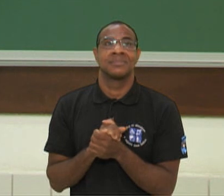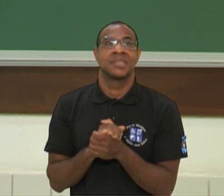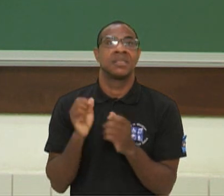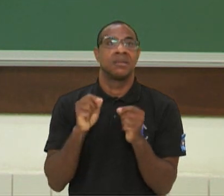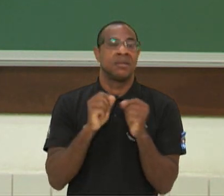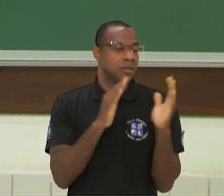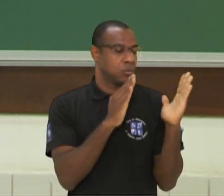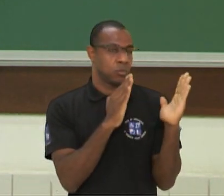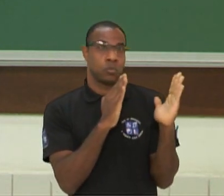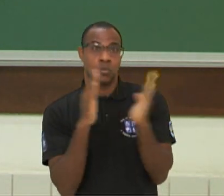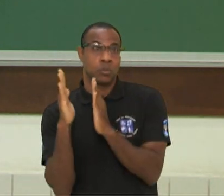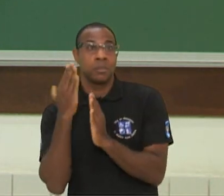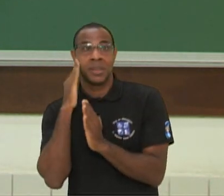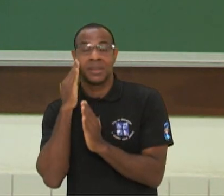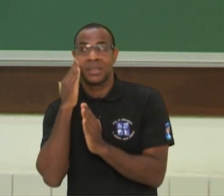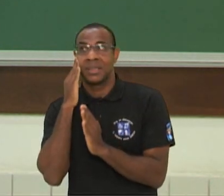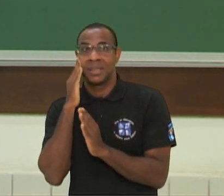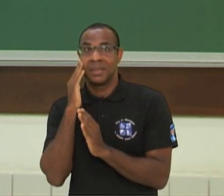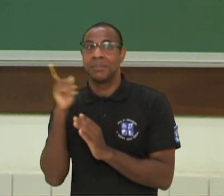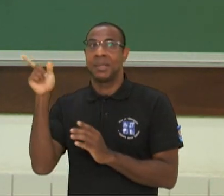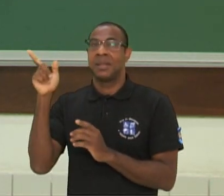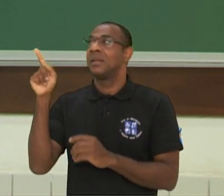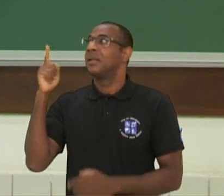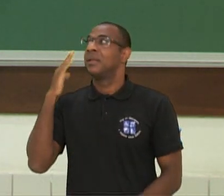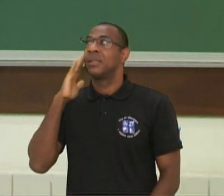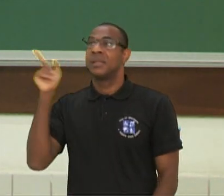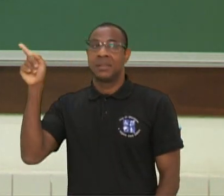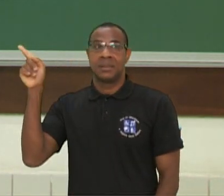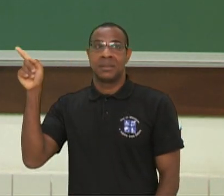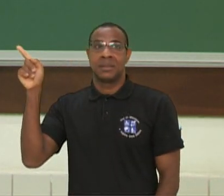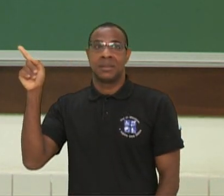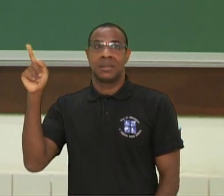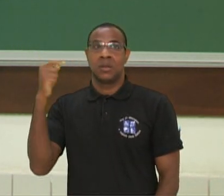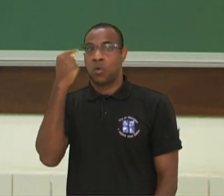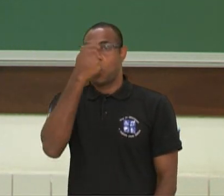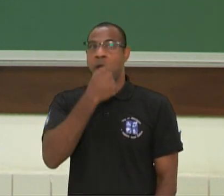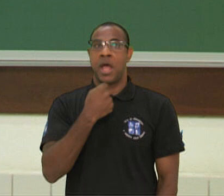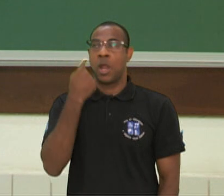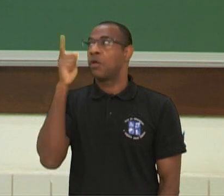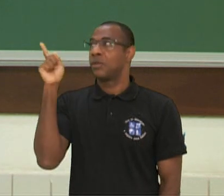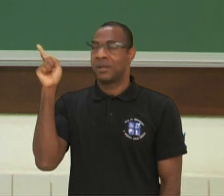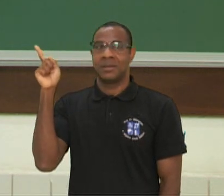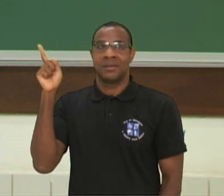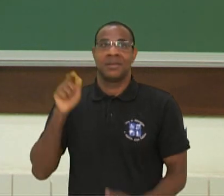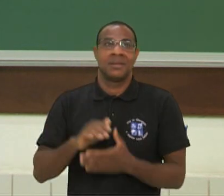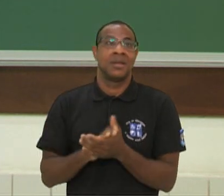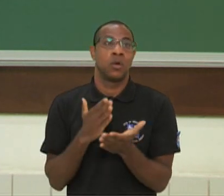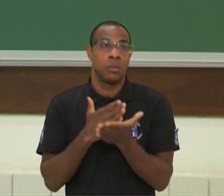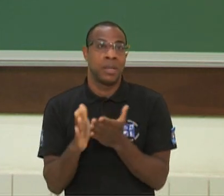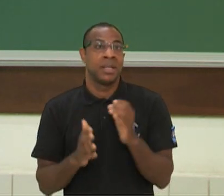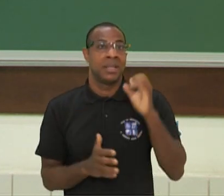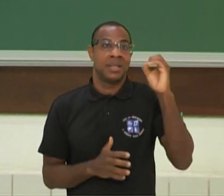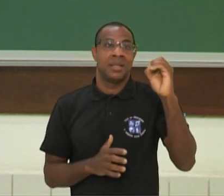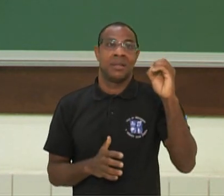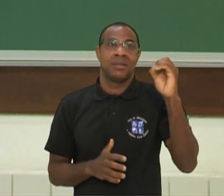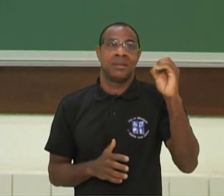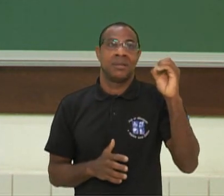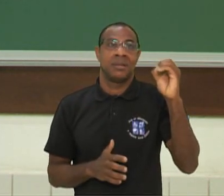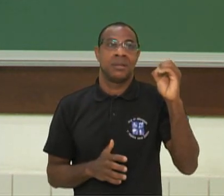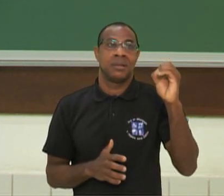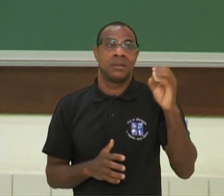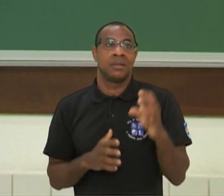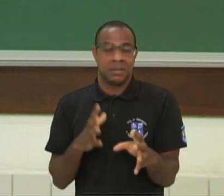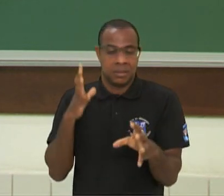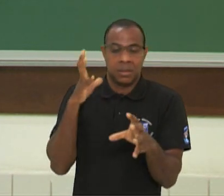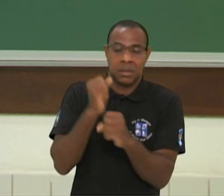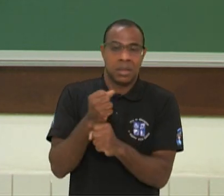para entender isso daqui. Tá? Então, ele começa em 0. Se ele marcar um ponto, ele foi